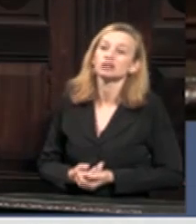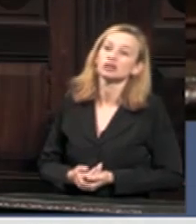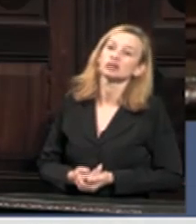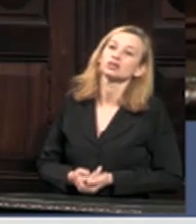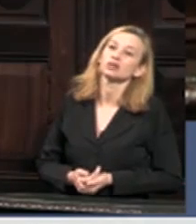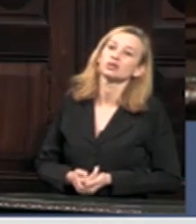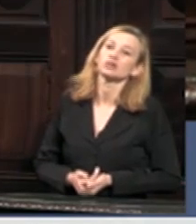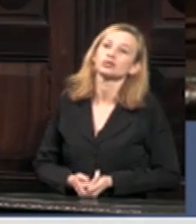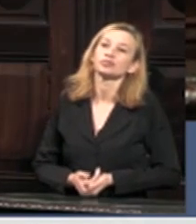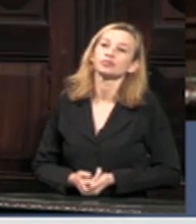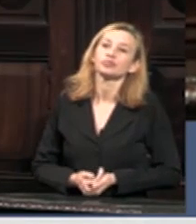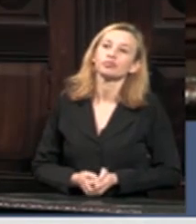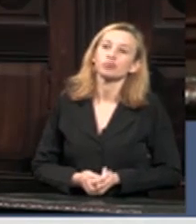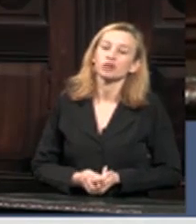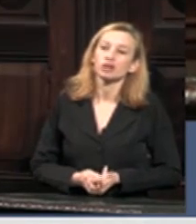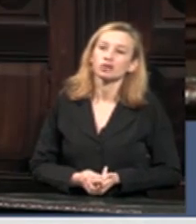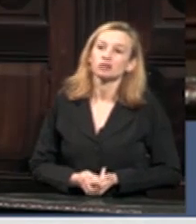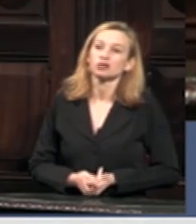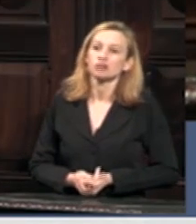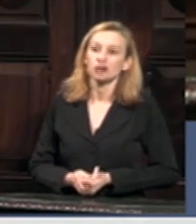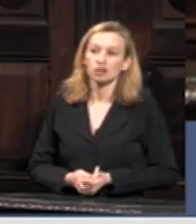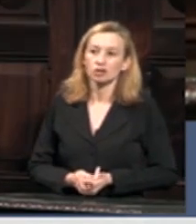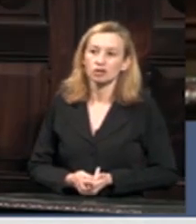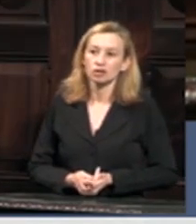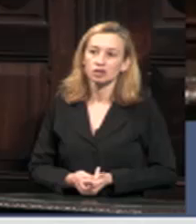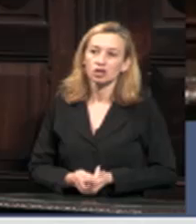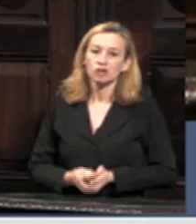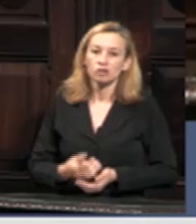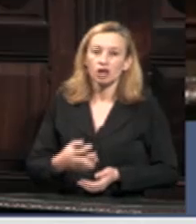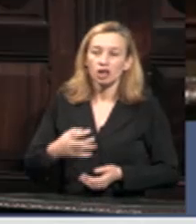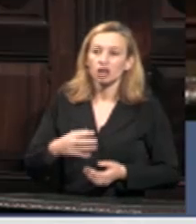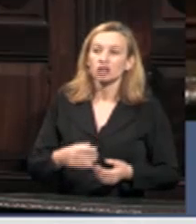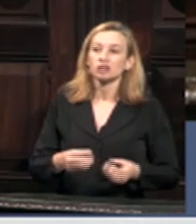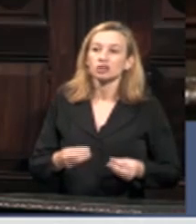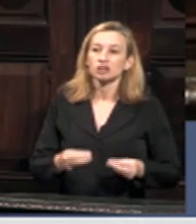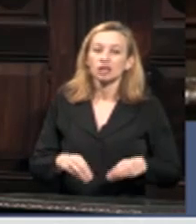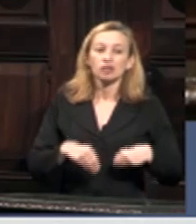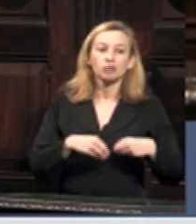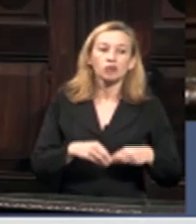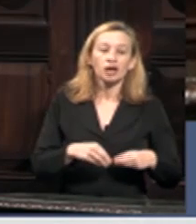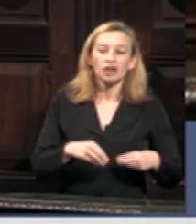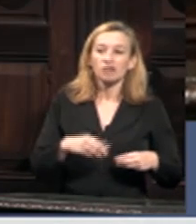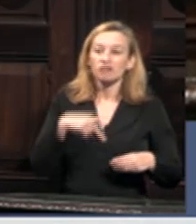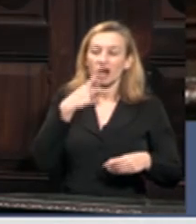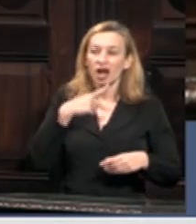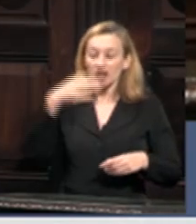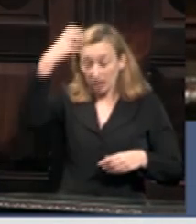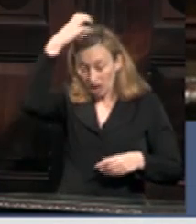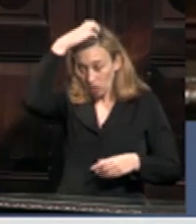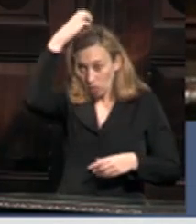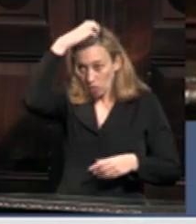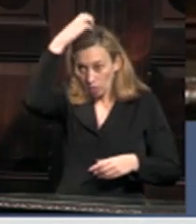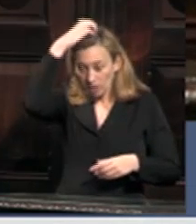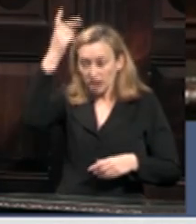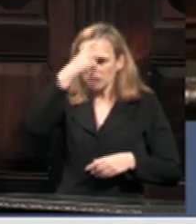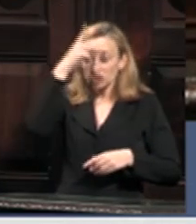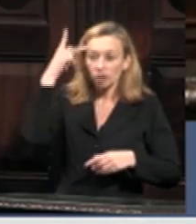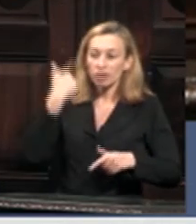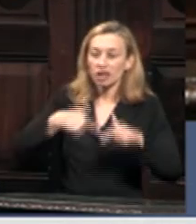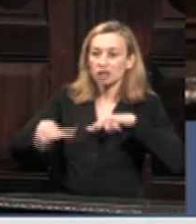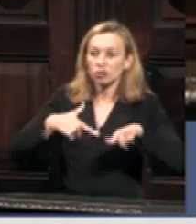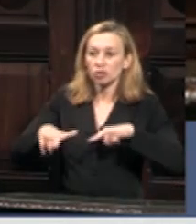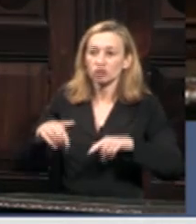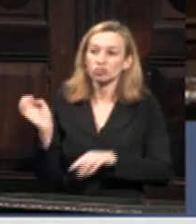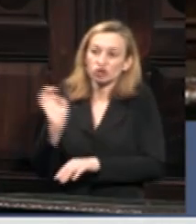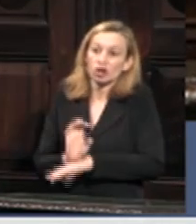costas dos servidores públicos do Estado a culpa pela falência do Estado. E todos nós aqui sabemos que essa não